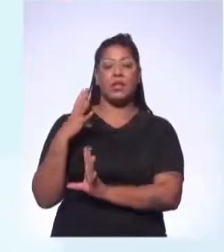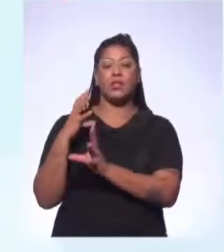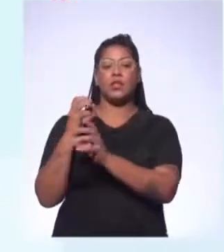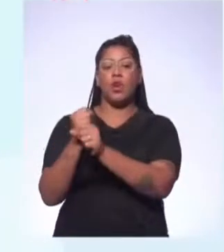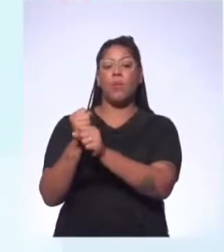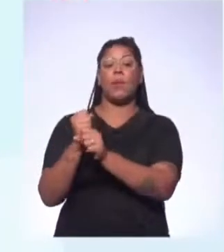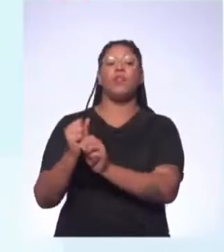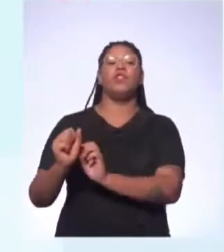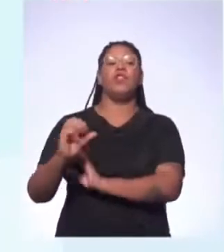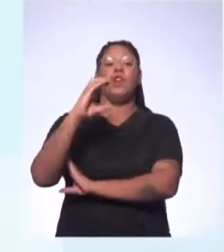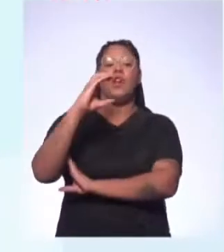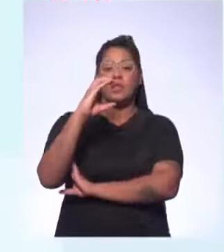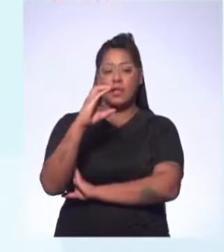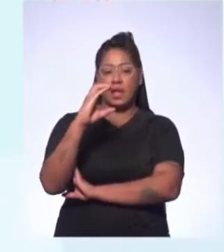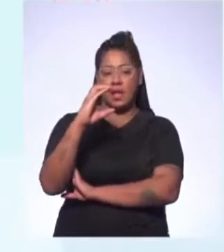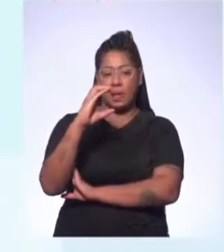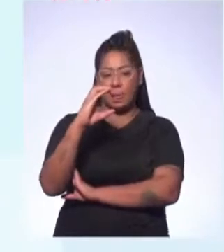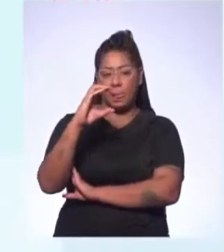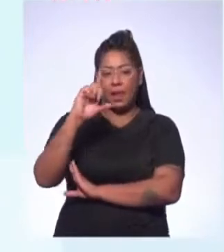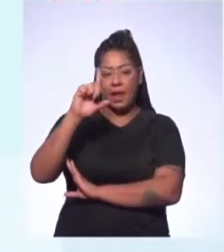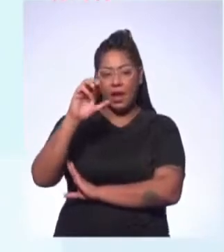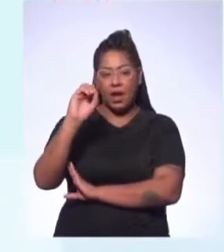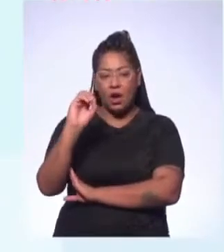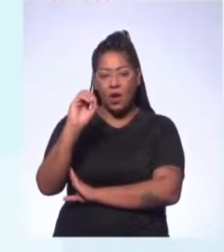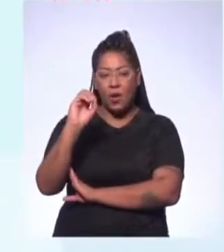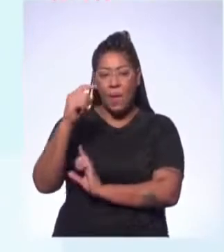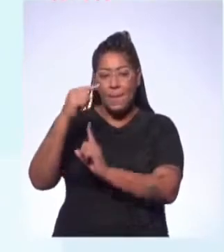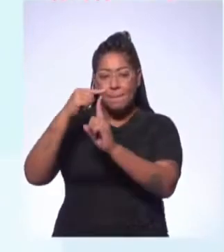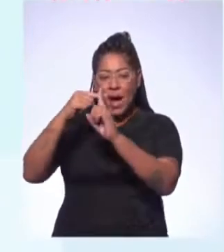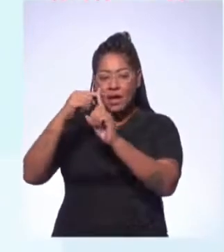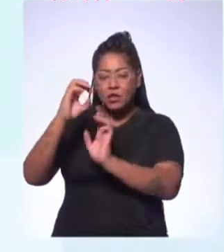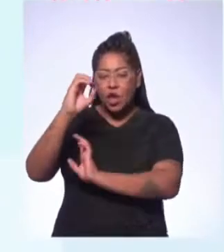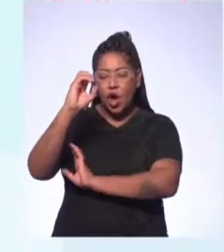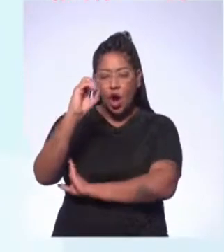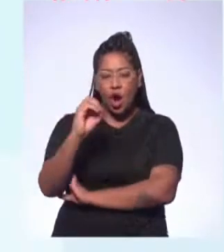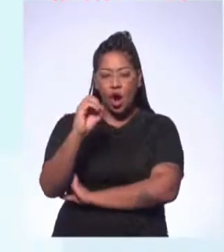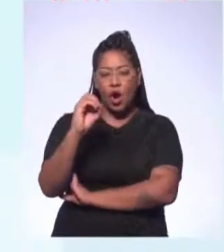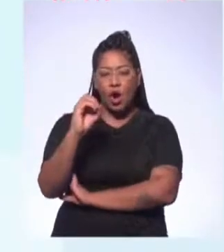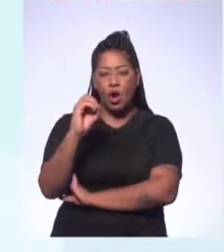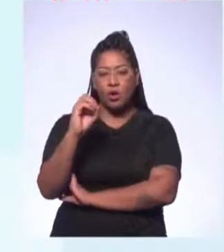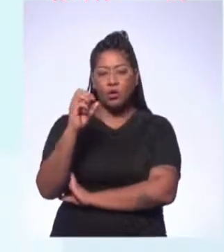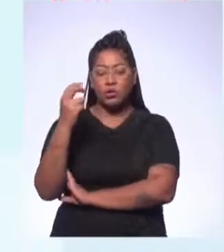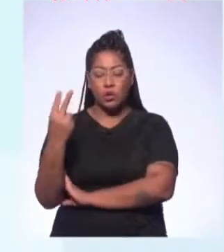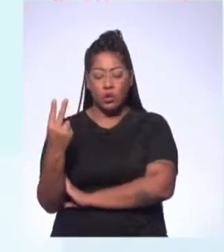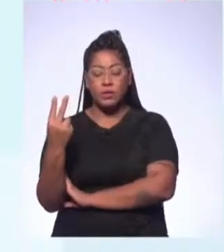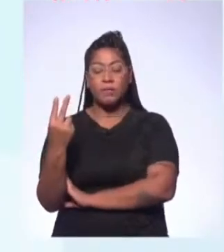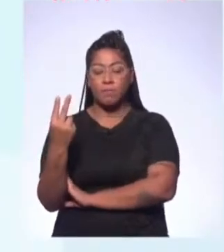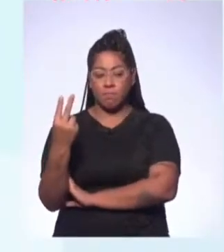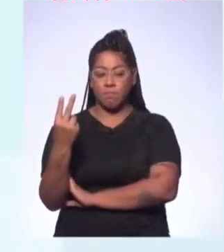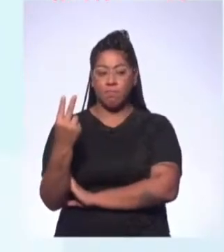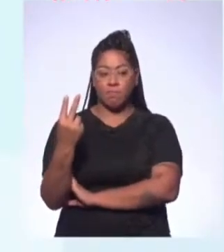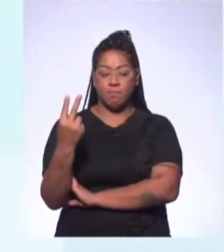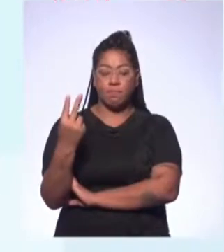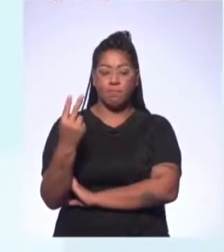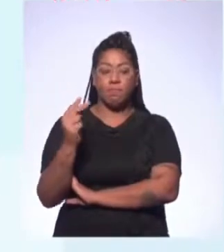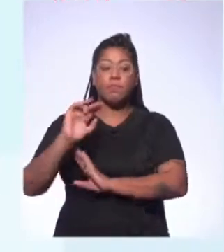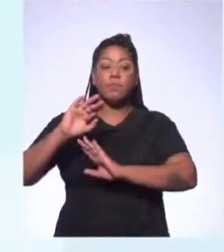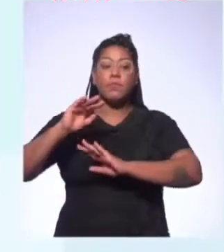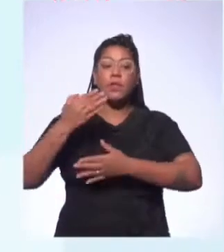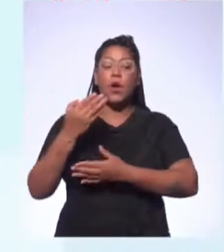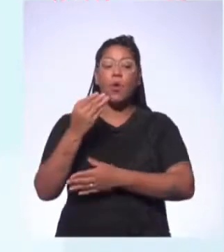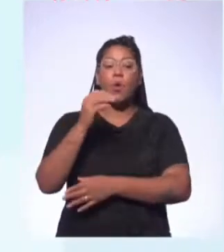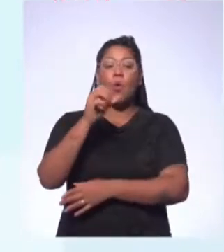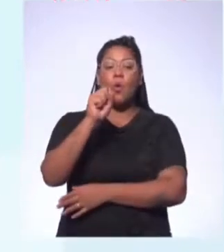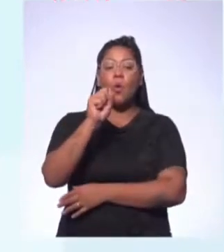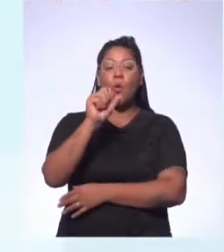em ClO mais O2, ok? Então, o gás de ozônio,